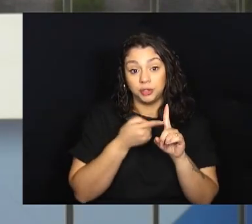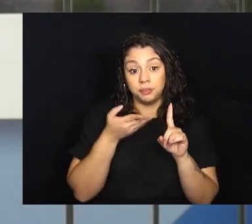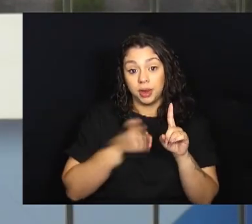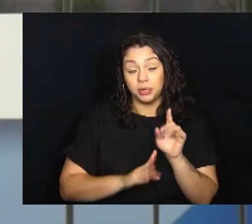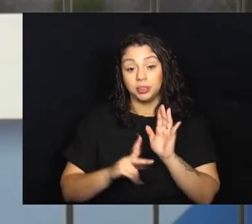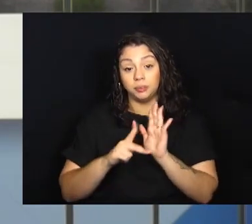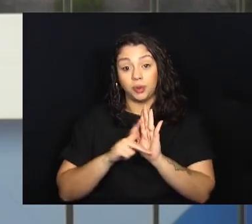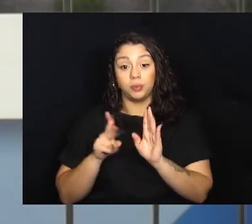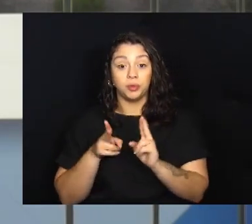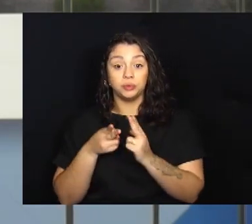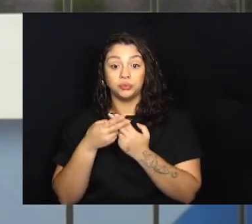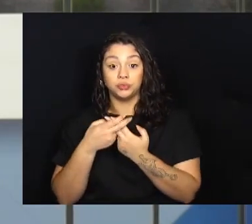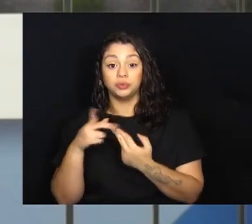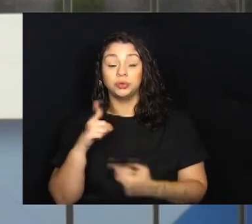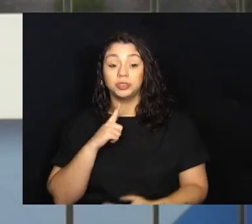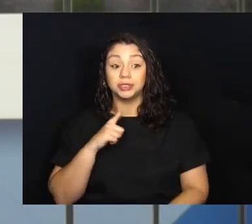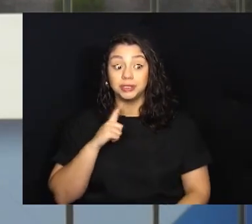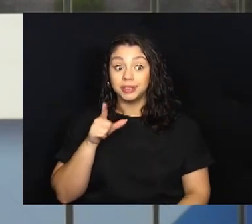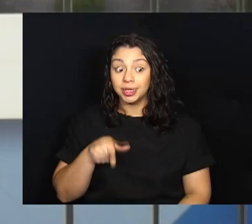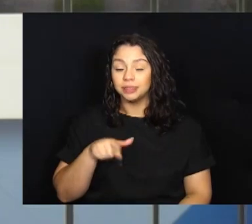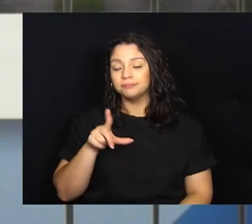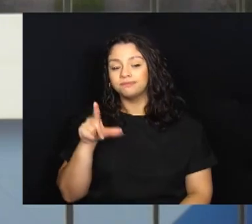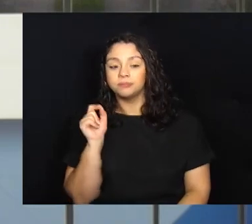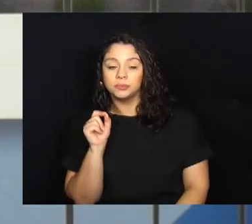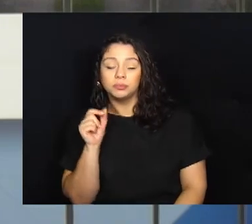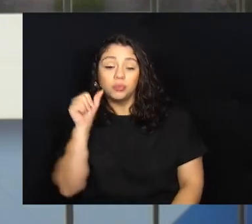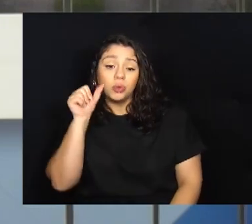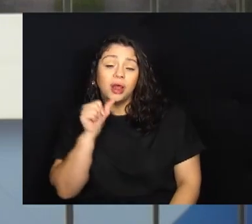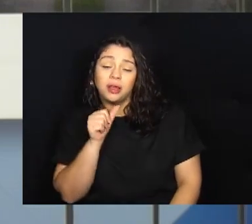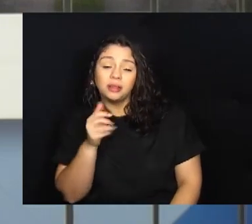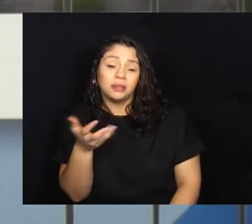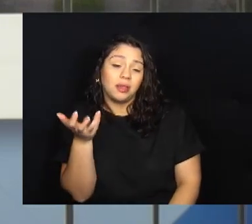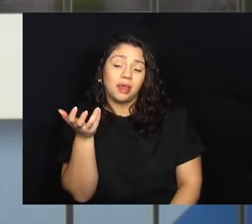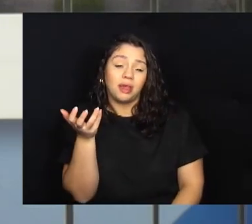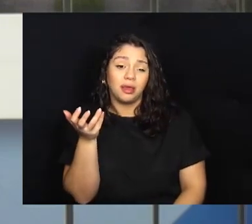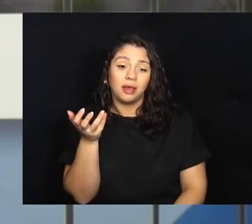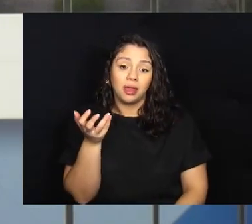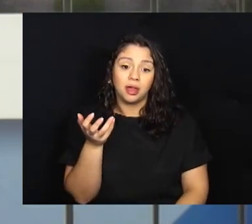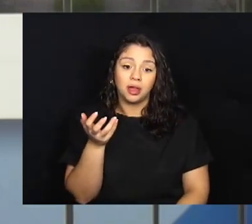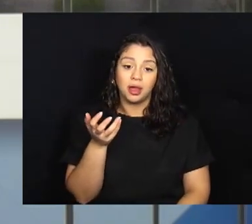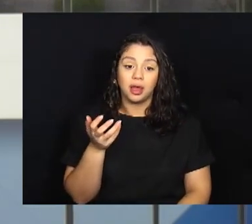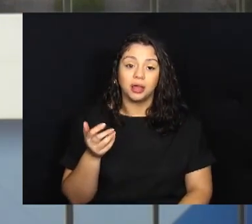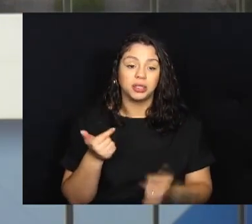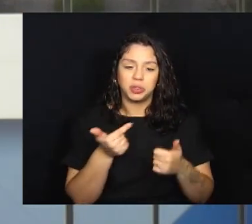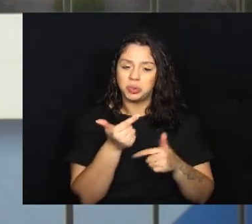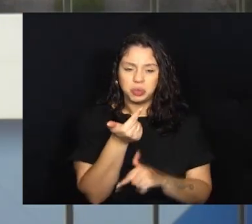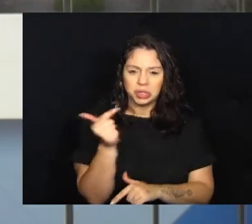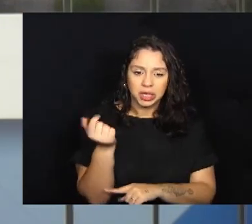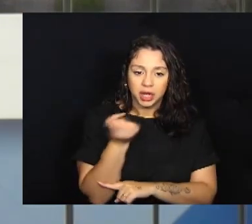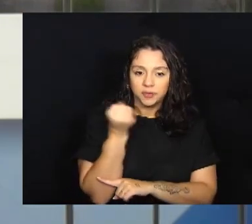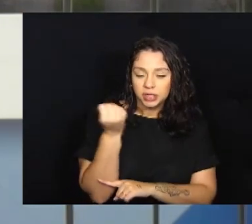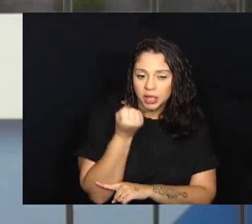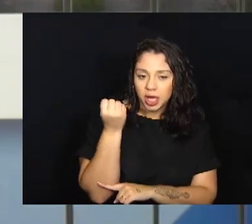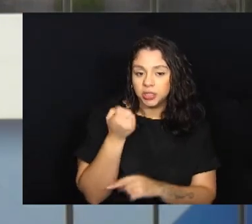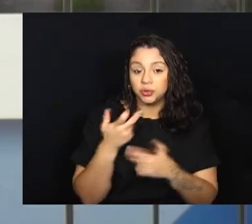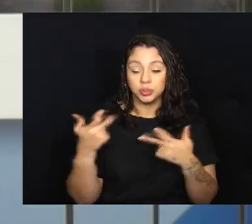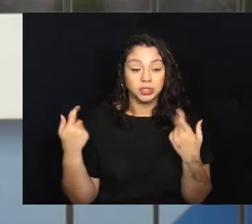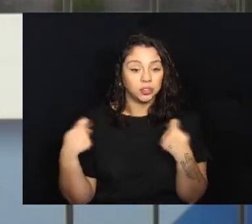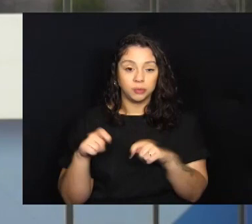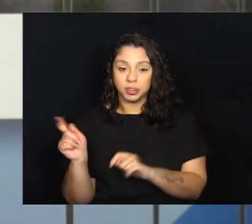possa oferecer essa alternativa para as mulheres que não apresentem gravidade, que não demandem